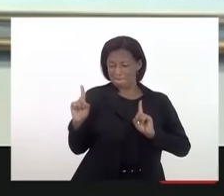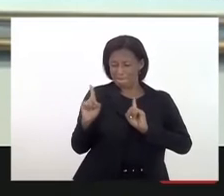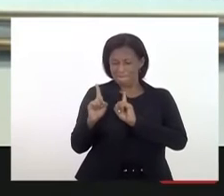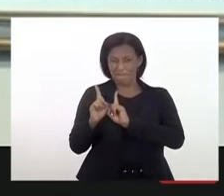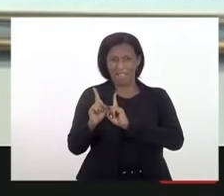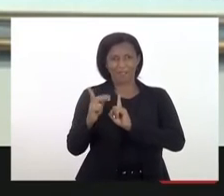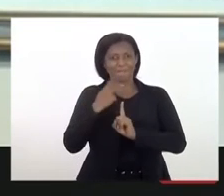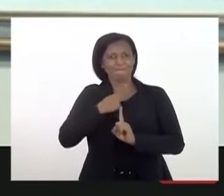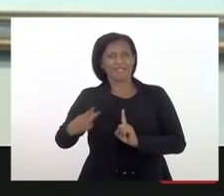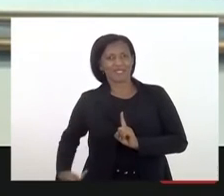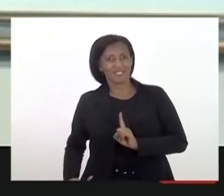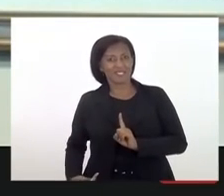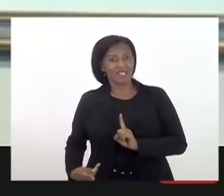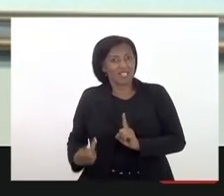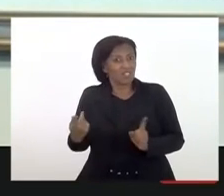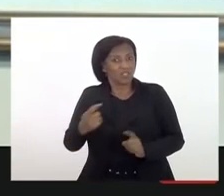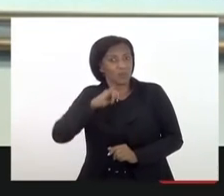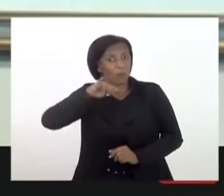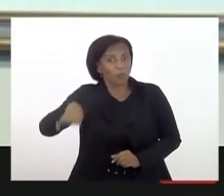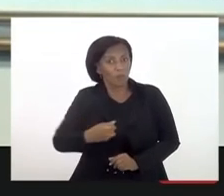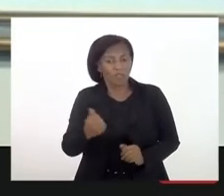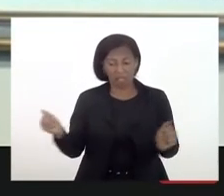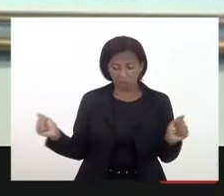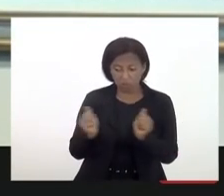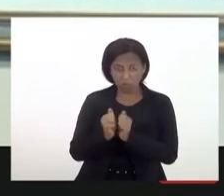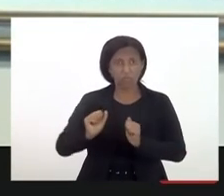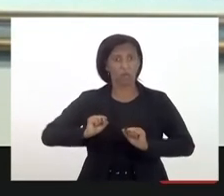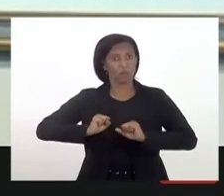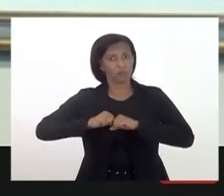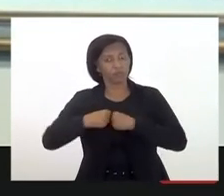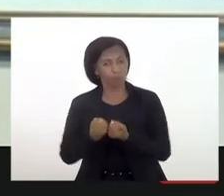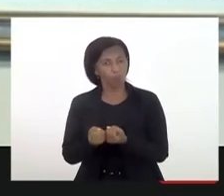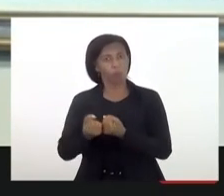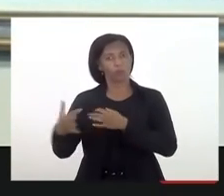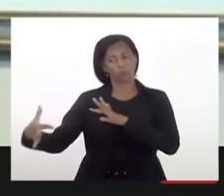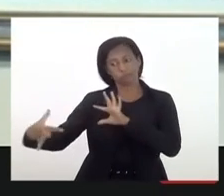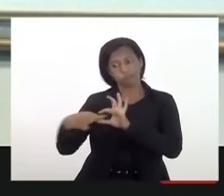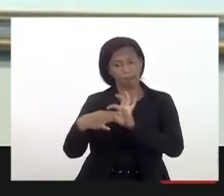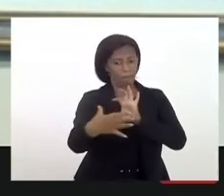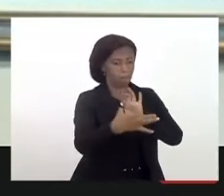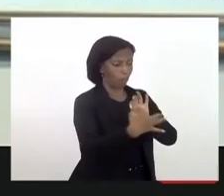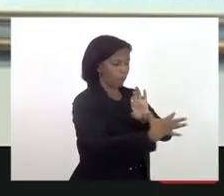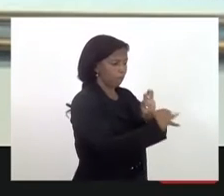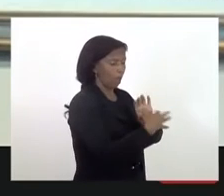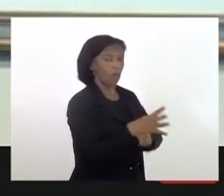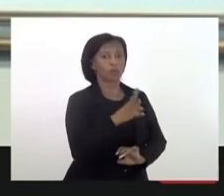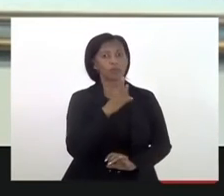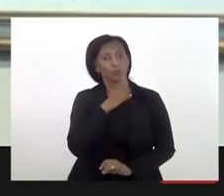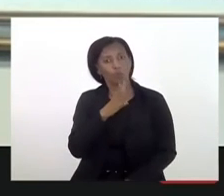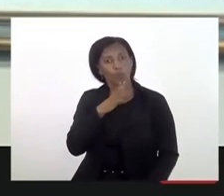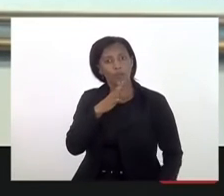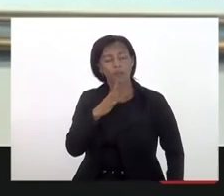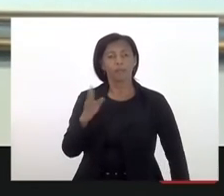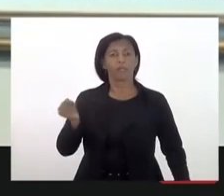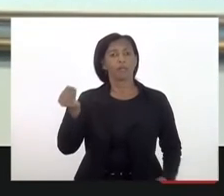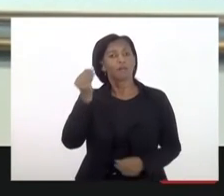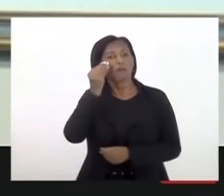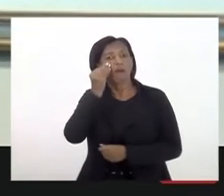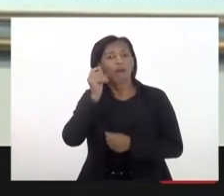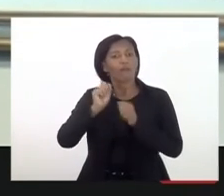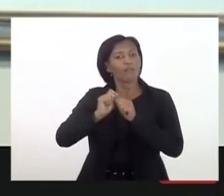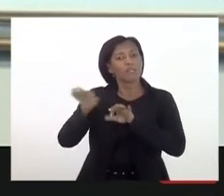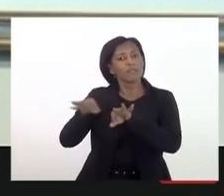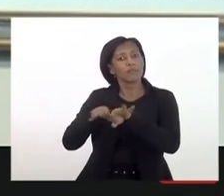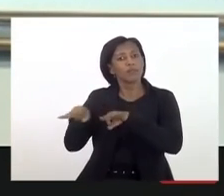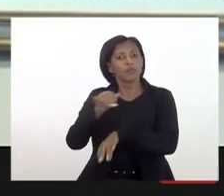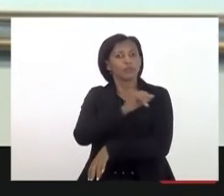até isso é favorável. Nós temos que trabalhar, juntar nossas forças, juntar essa articulação política, juntar o nosso conhecimento, tentar trazer esse